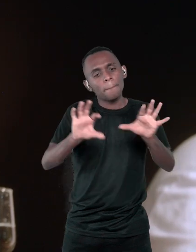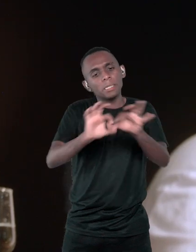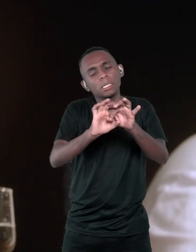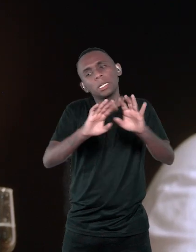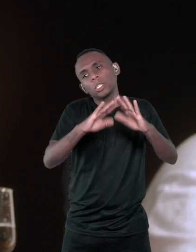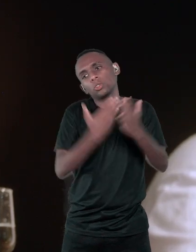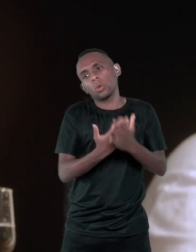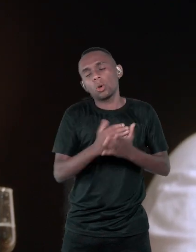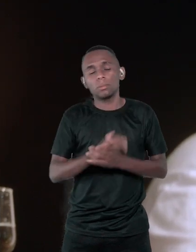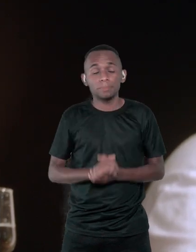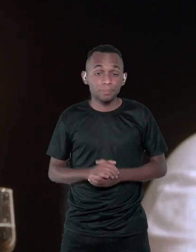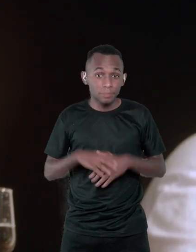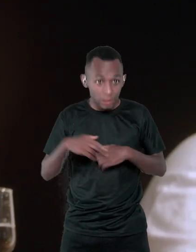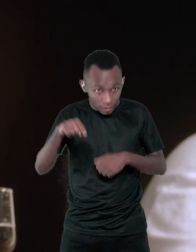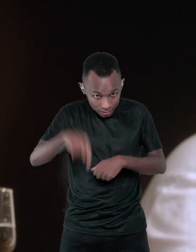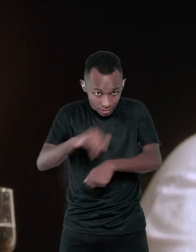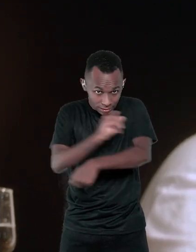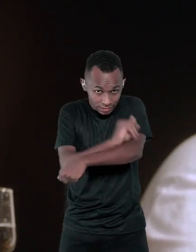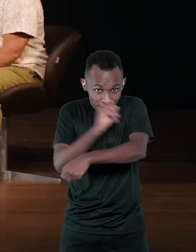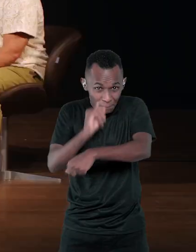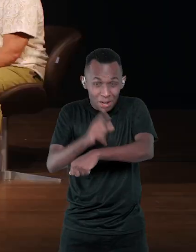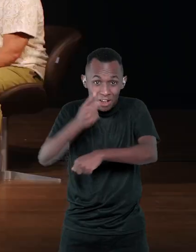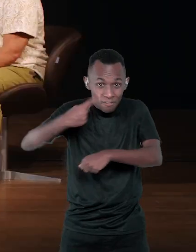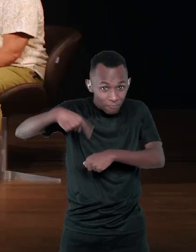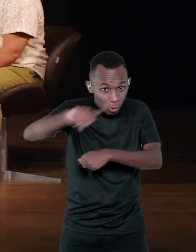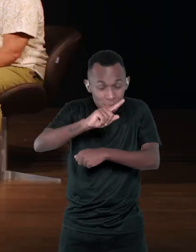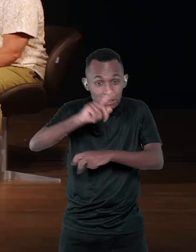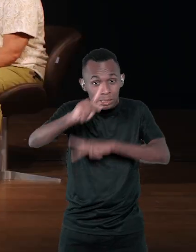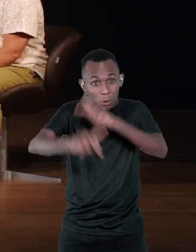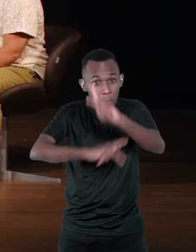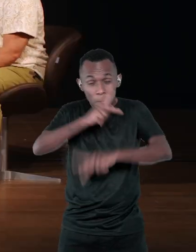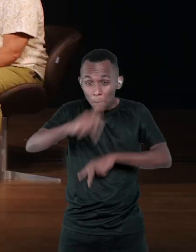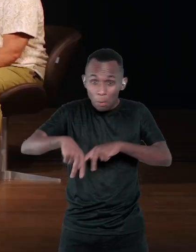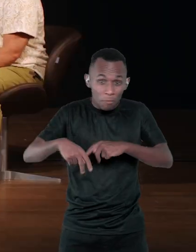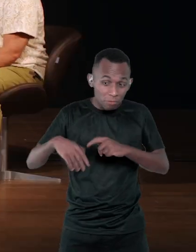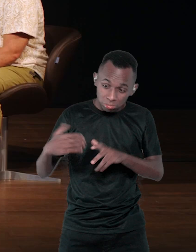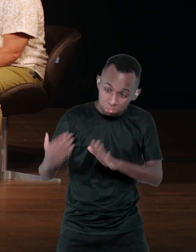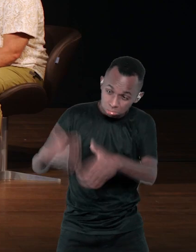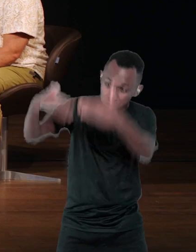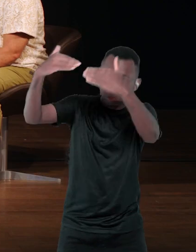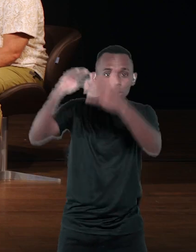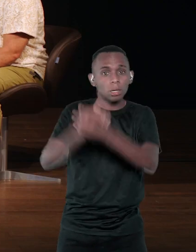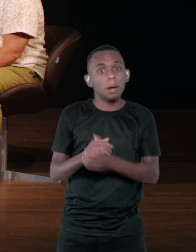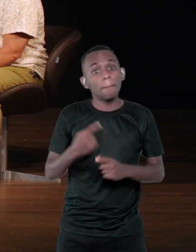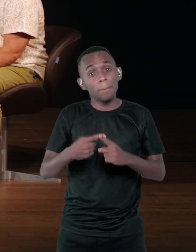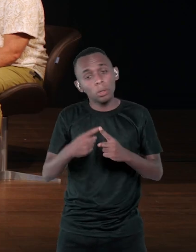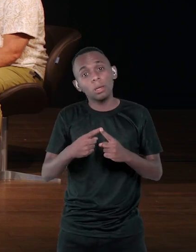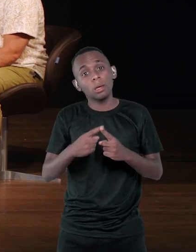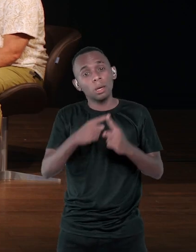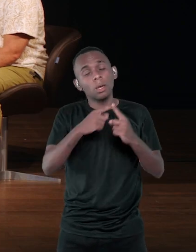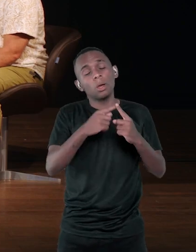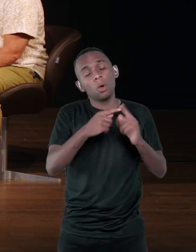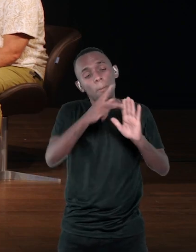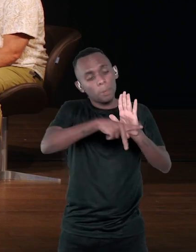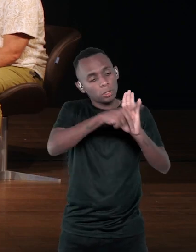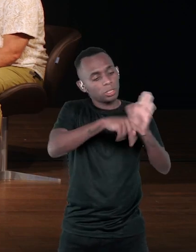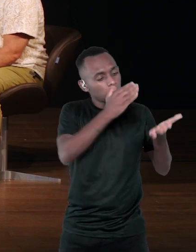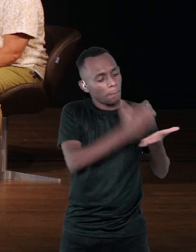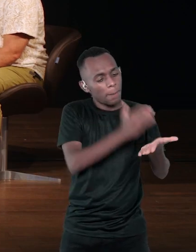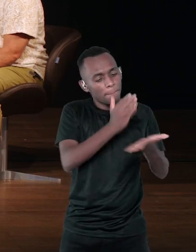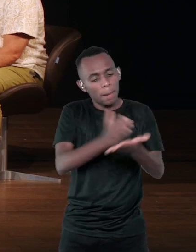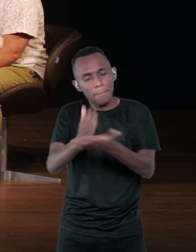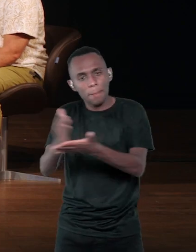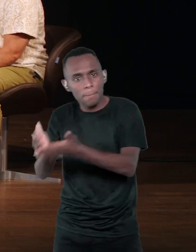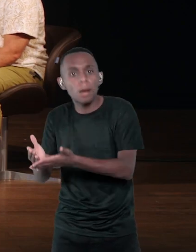que aqui em Itabira vocês dispararam, assim, né? A gente tinha um programa, tem 4 etapas. A primeira etapa é o diagnóstico,